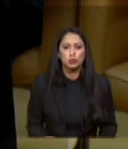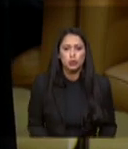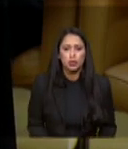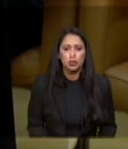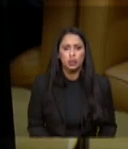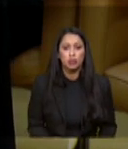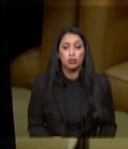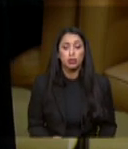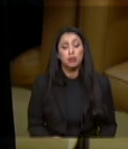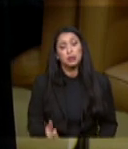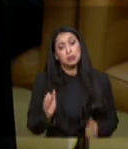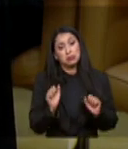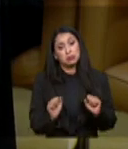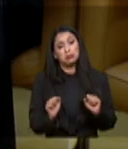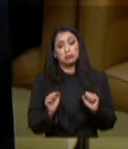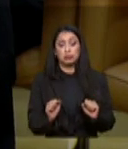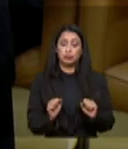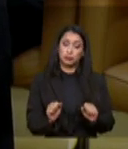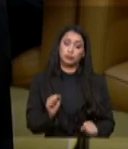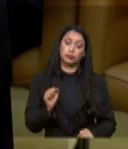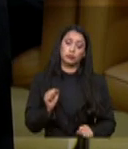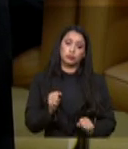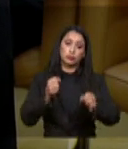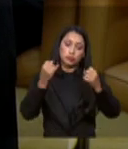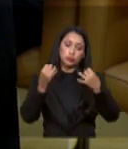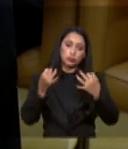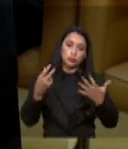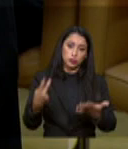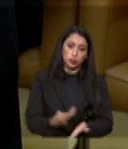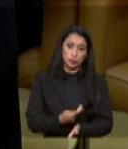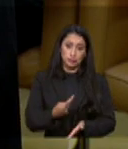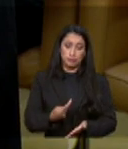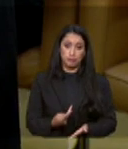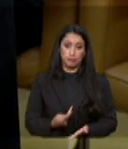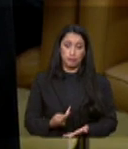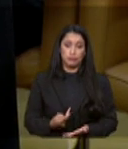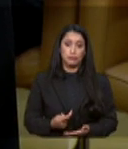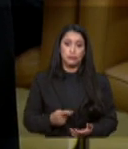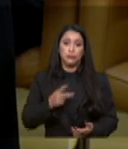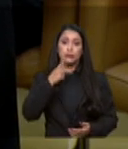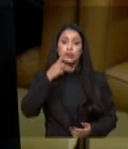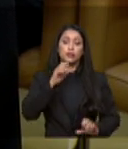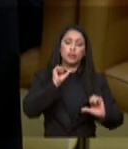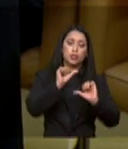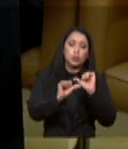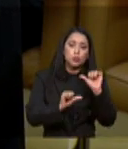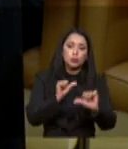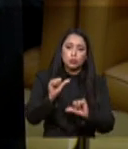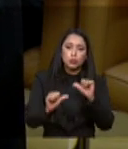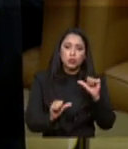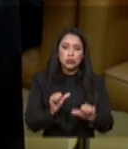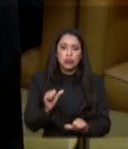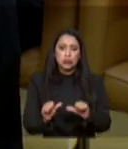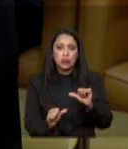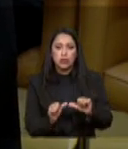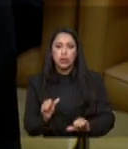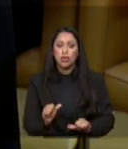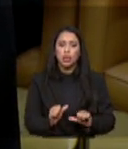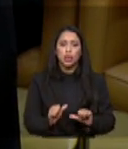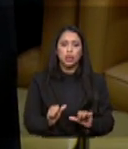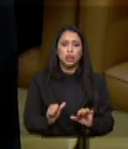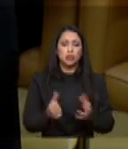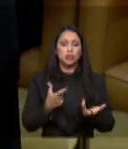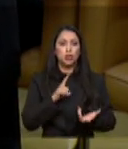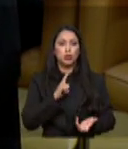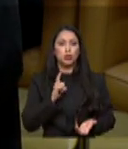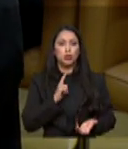que eventualmente os justificariam. Eu me refiro à mudança dos planos, ao esvaziamento dos